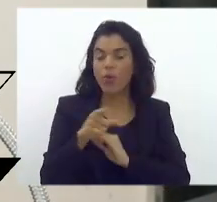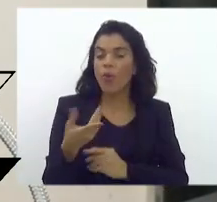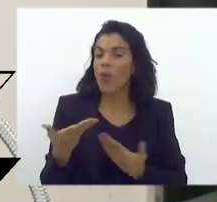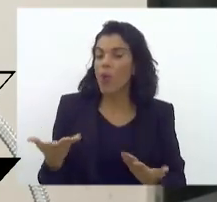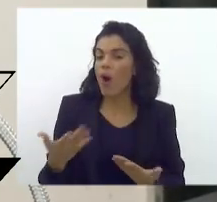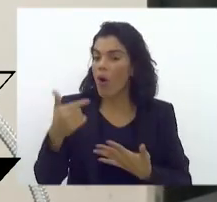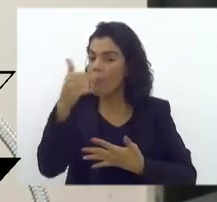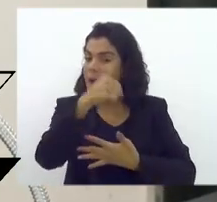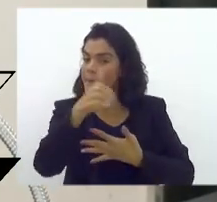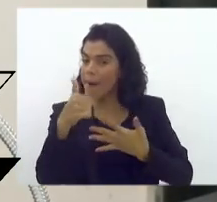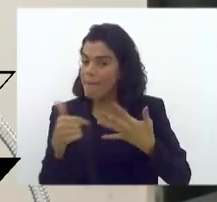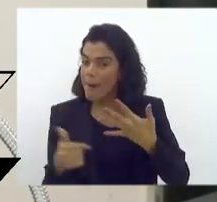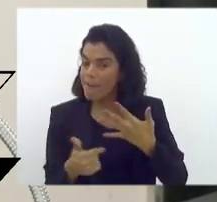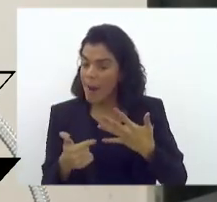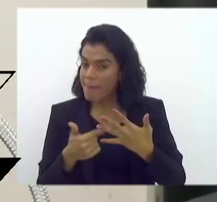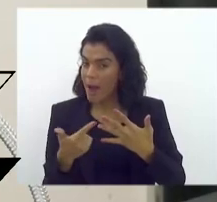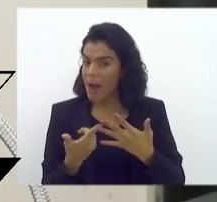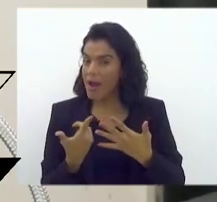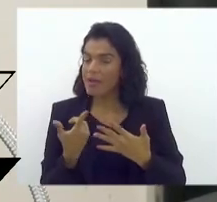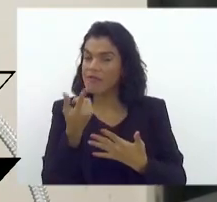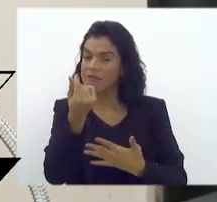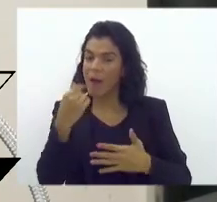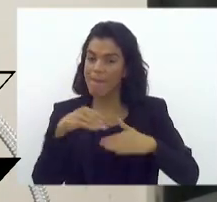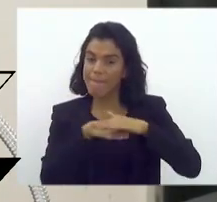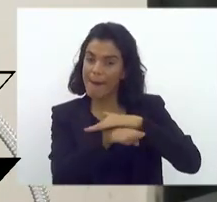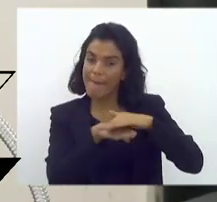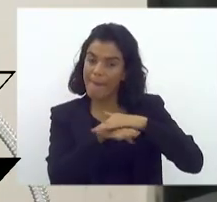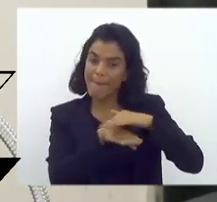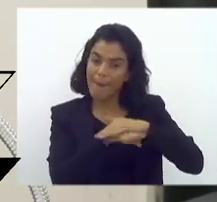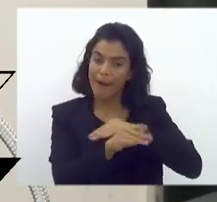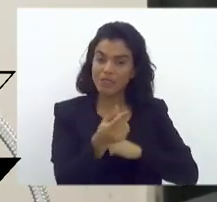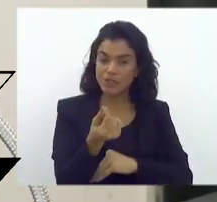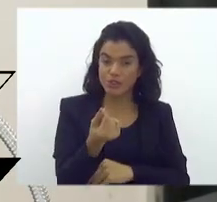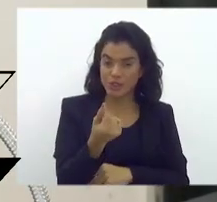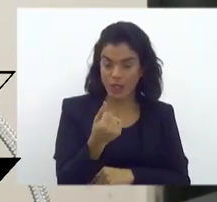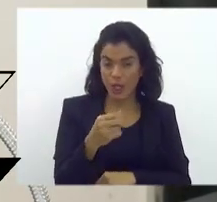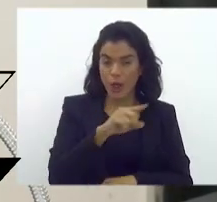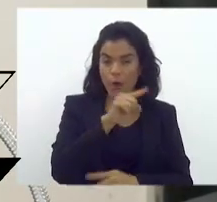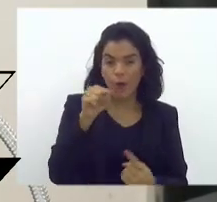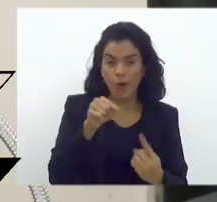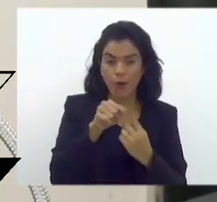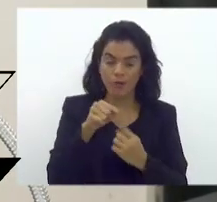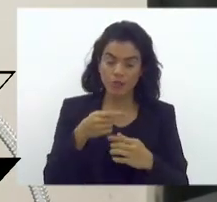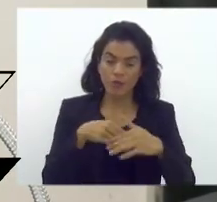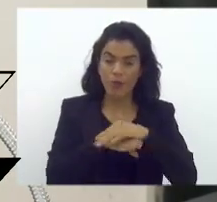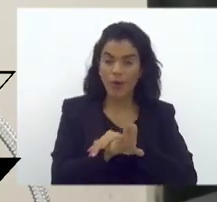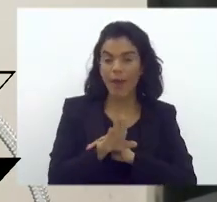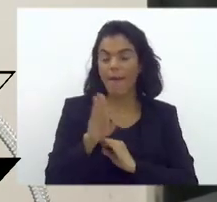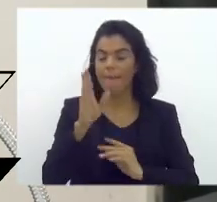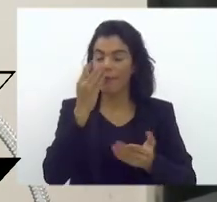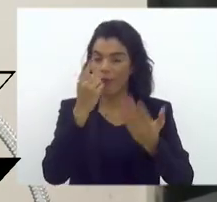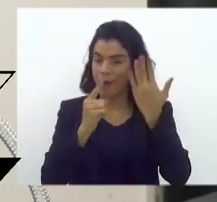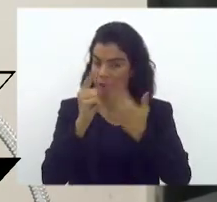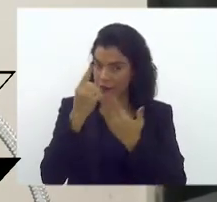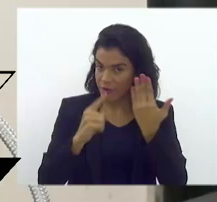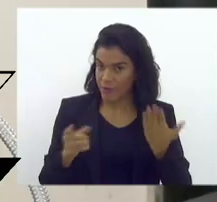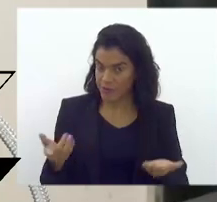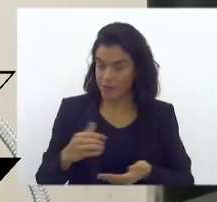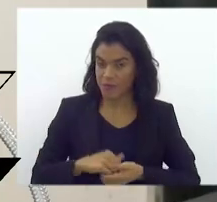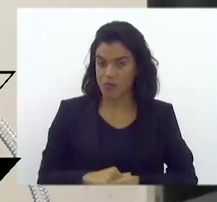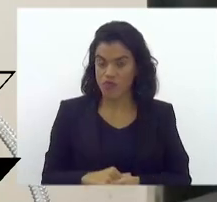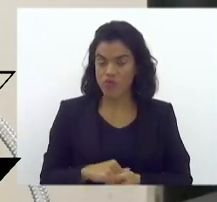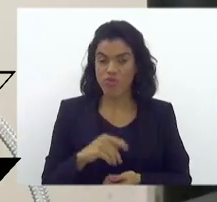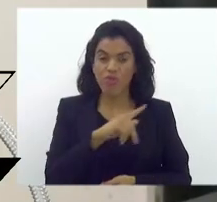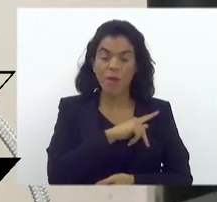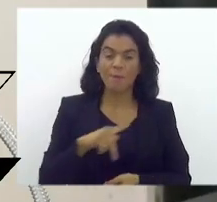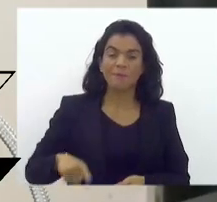essas fontes pontuais no âmbito estadual para não ficar no genérico outras fontes, que é o que a gente tem recriminado aqui no âmbito da CCJ. Presidente,